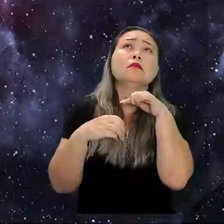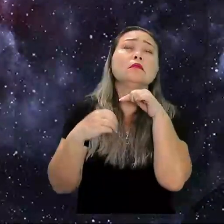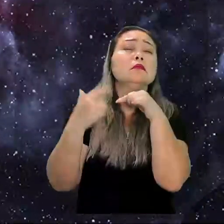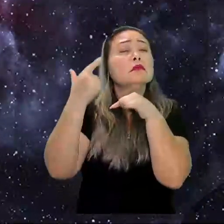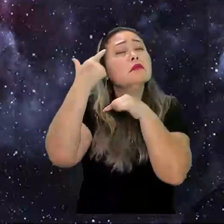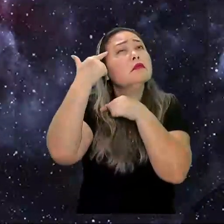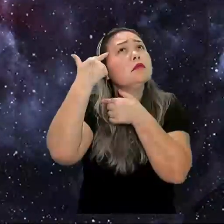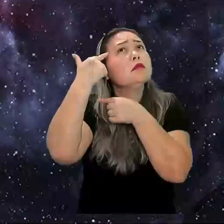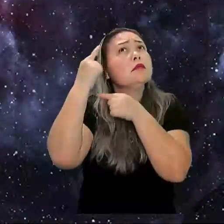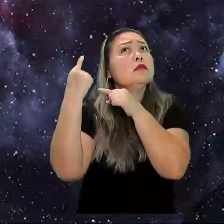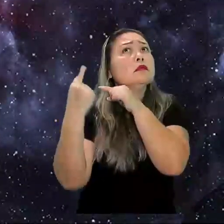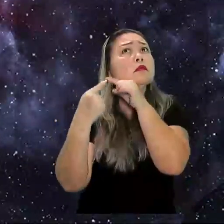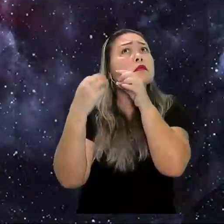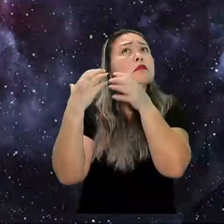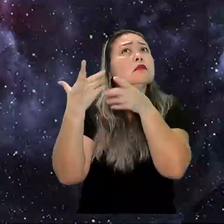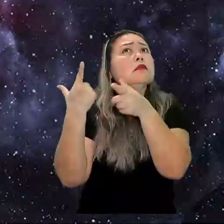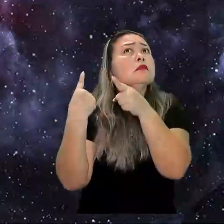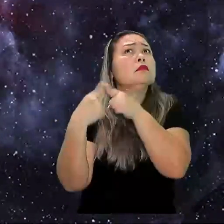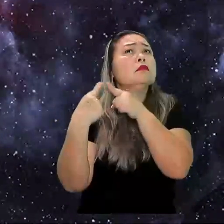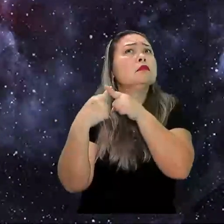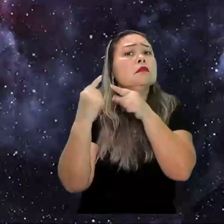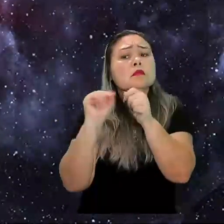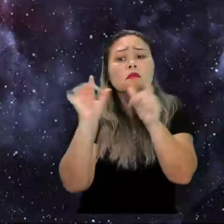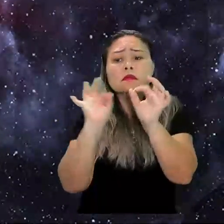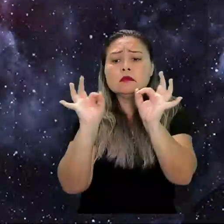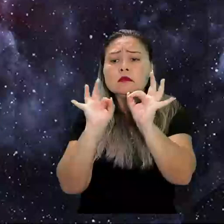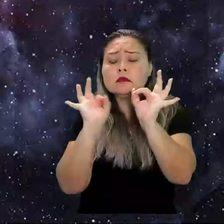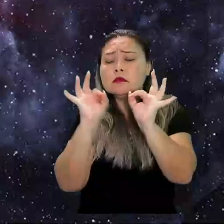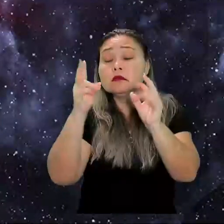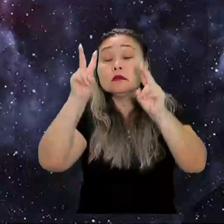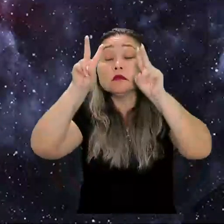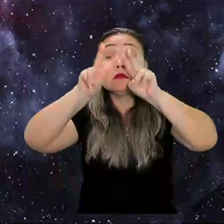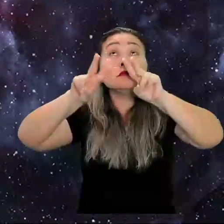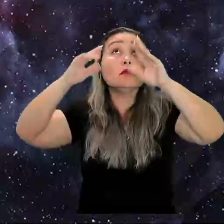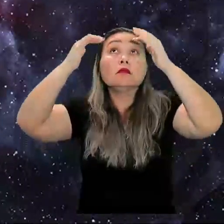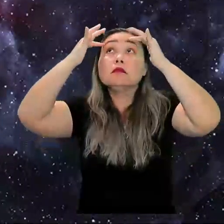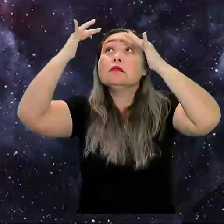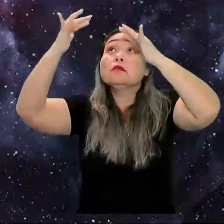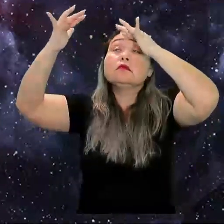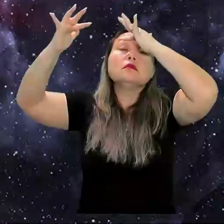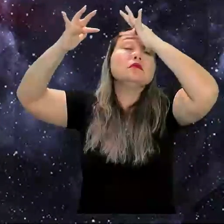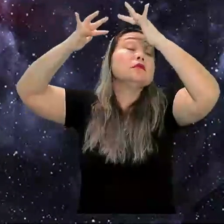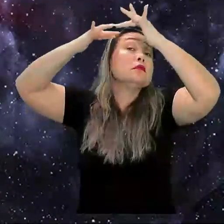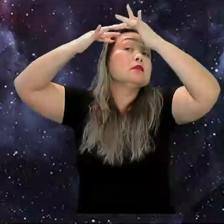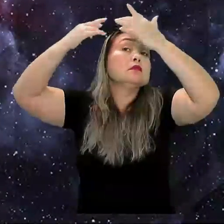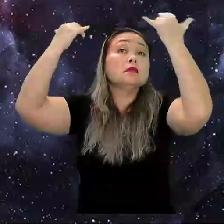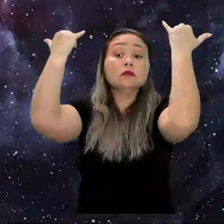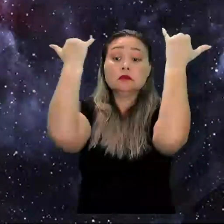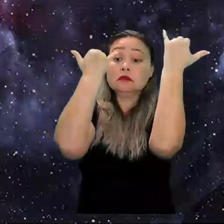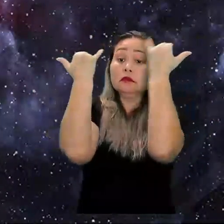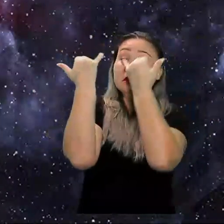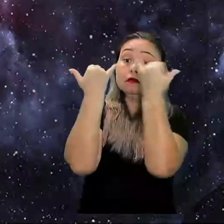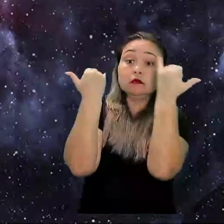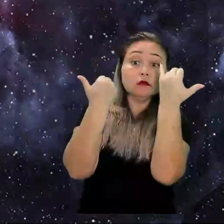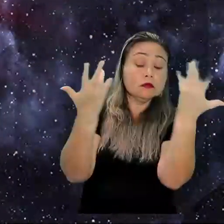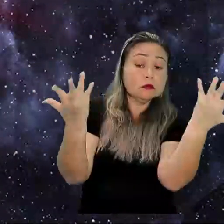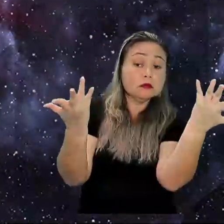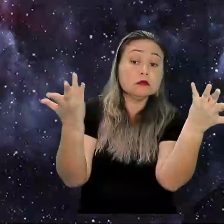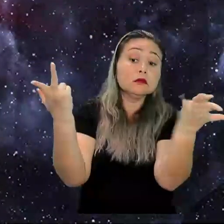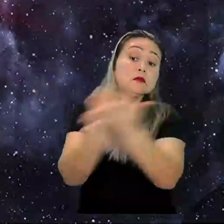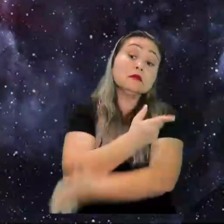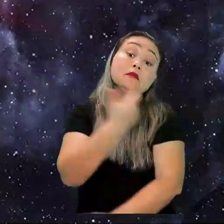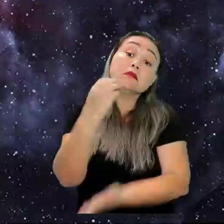que formular aqui o cilindro. Porque se o aluno não consegue nem visualizar essa informação do cilindro, o